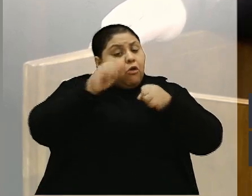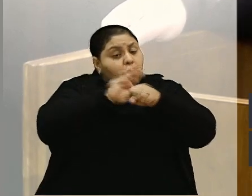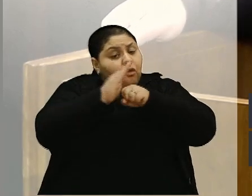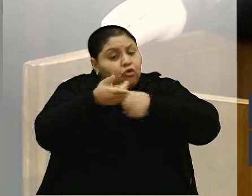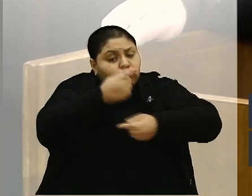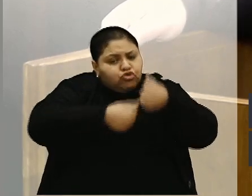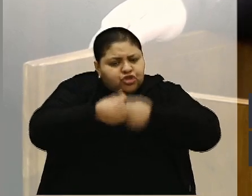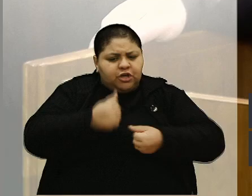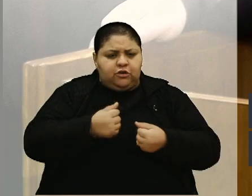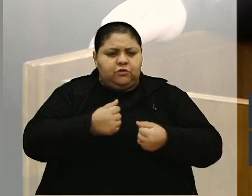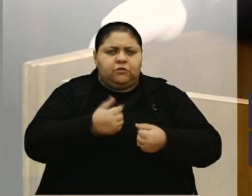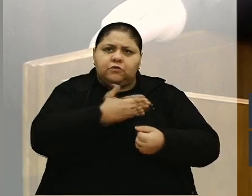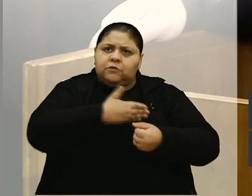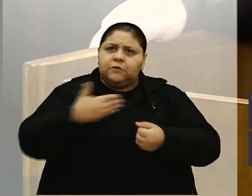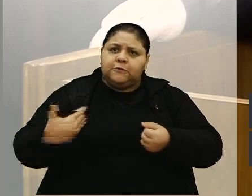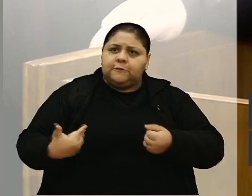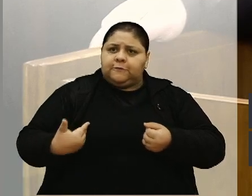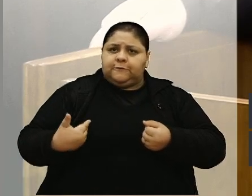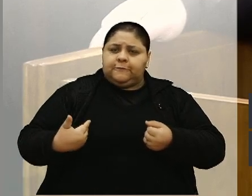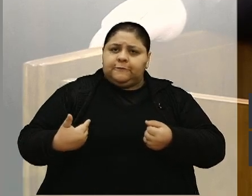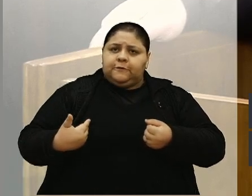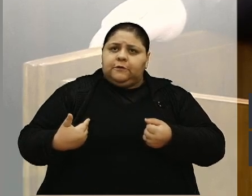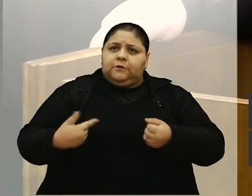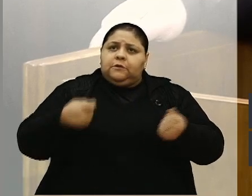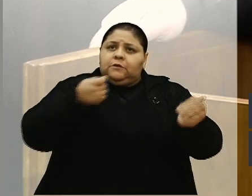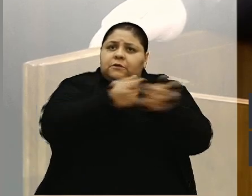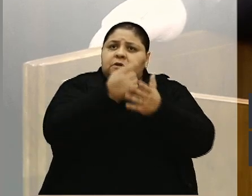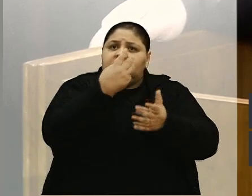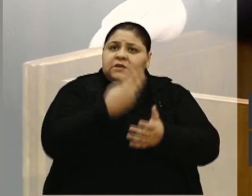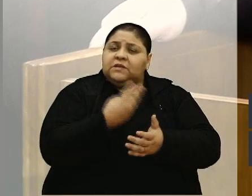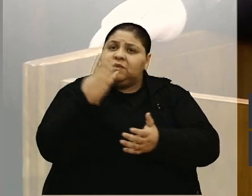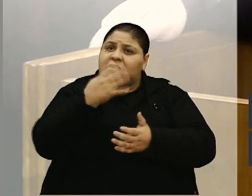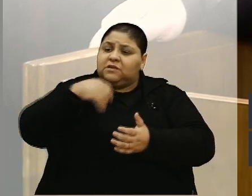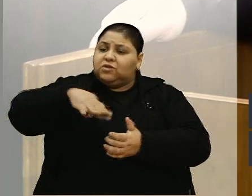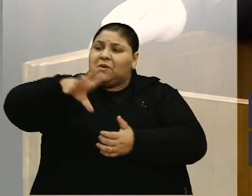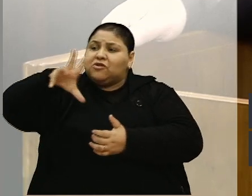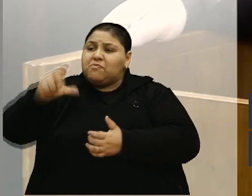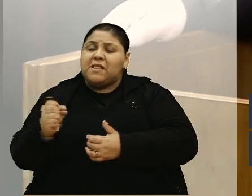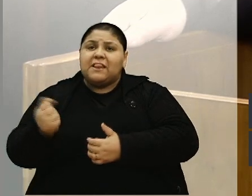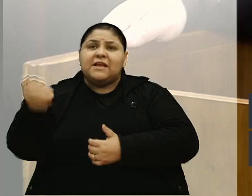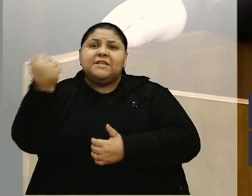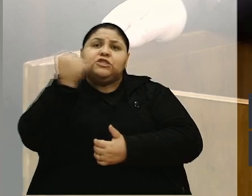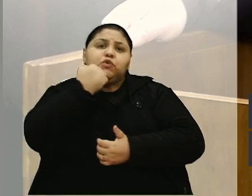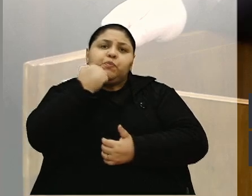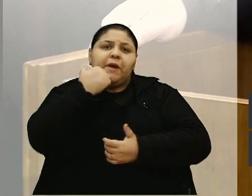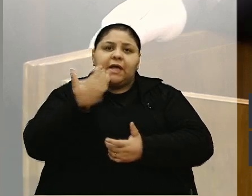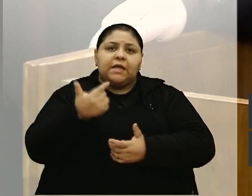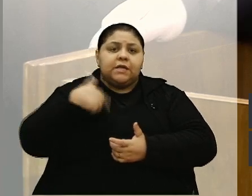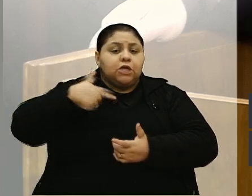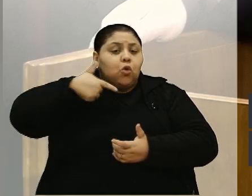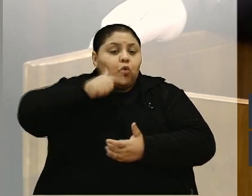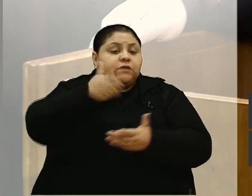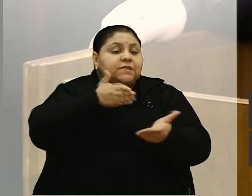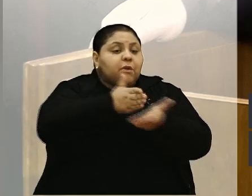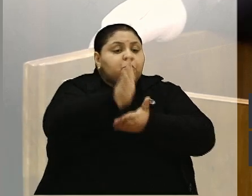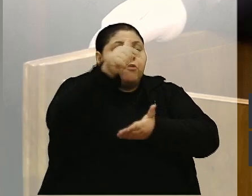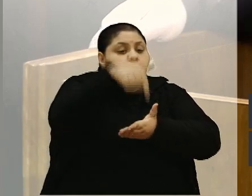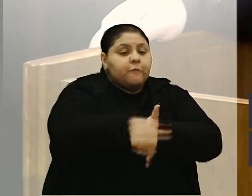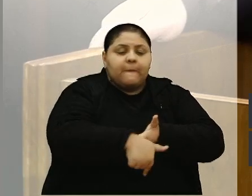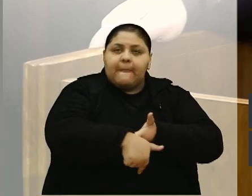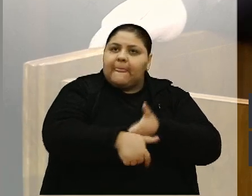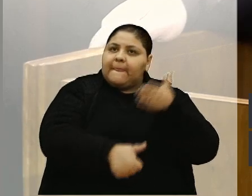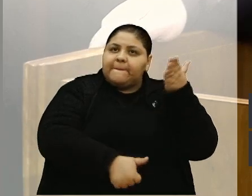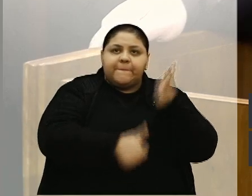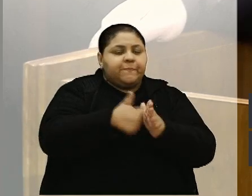Sabe o que devia ter feito, vereador Rafael? Ter comprado 3, 4 milhões de pedra, de PVS, que eu consegui aprovar aqui, que é muito melhor e